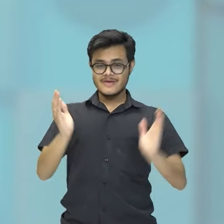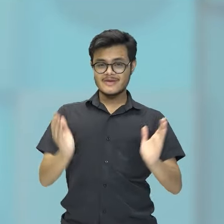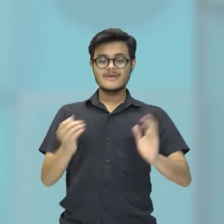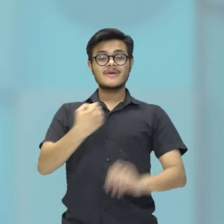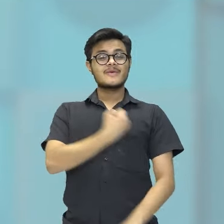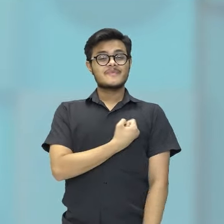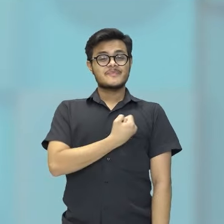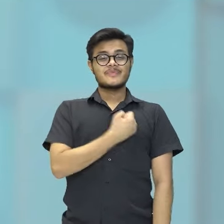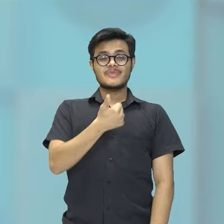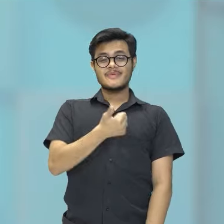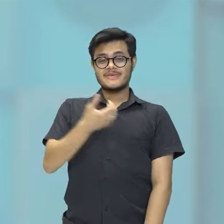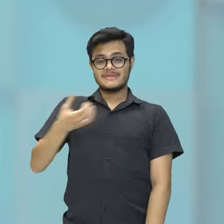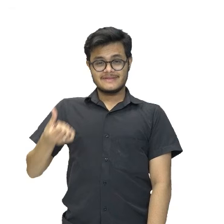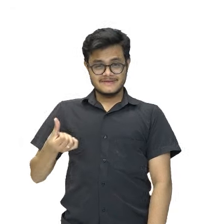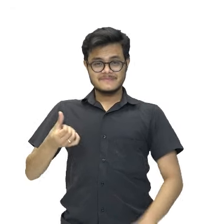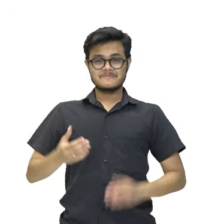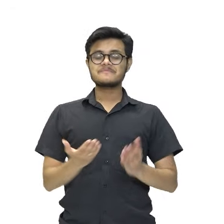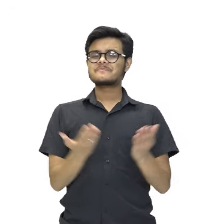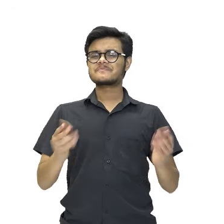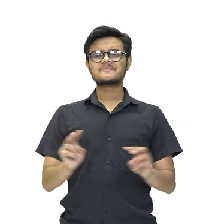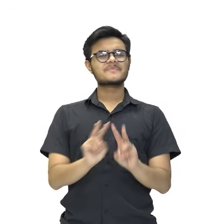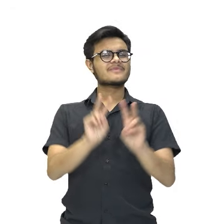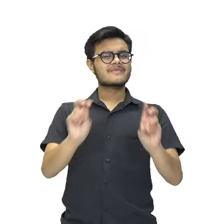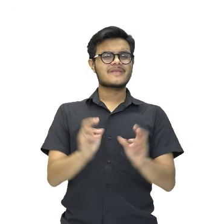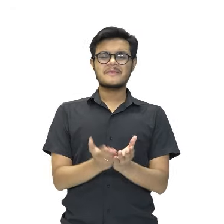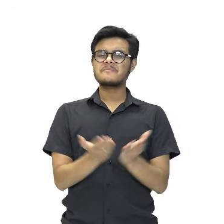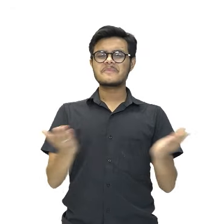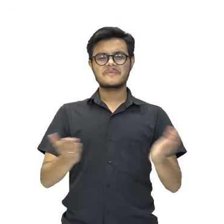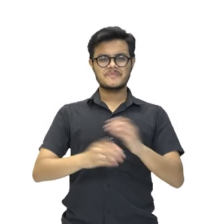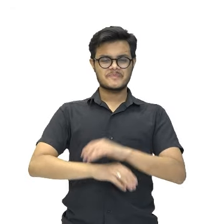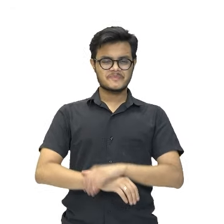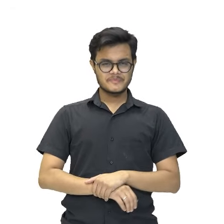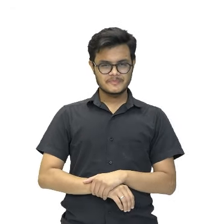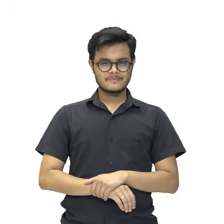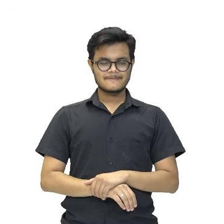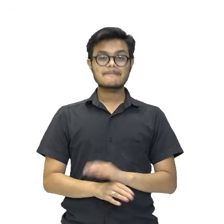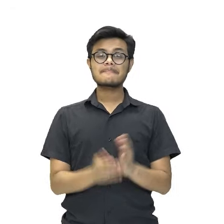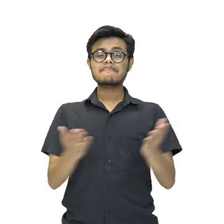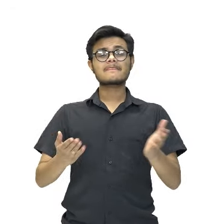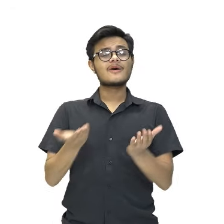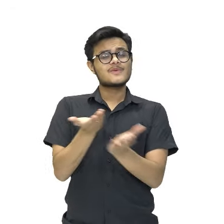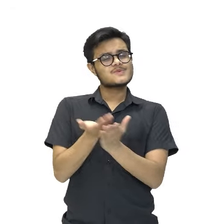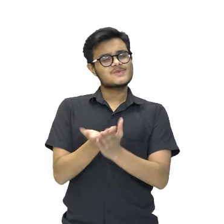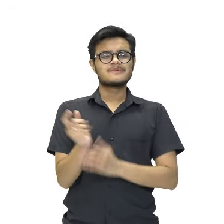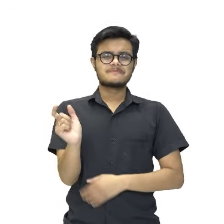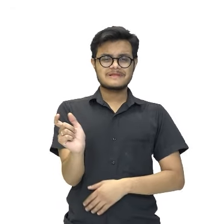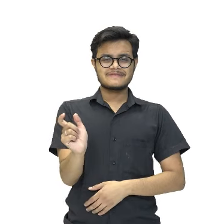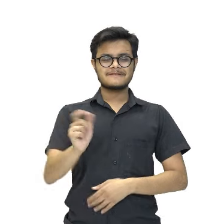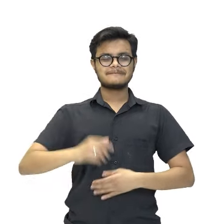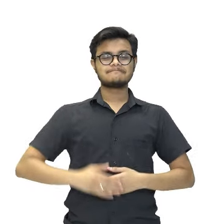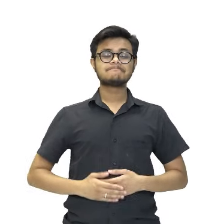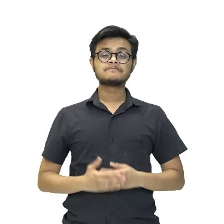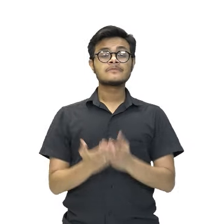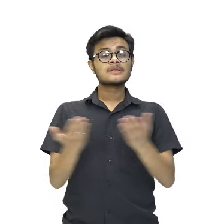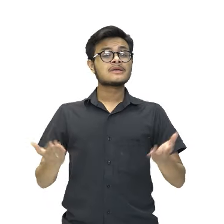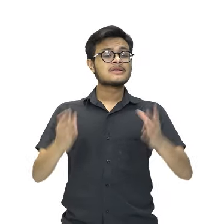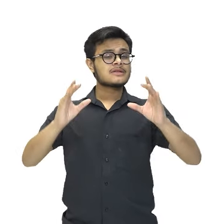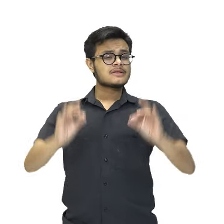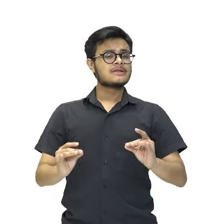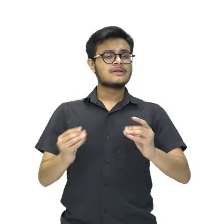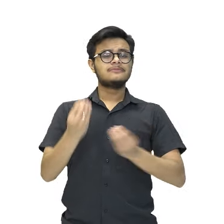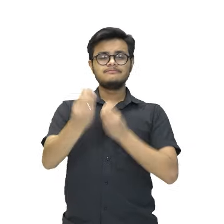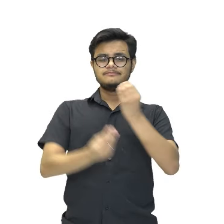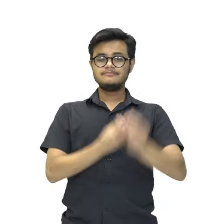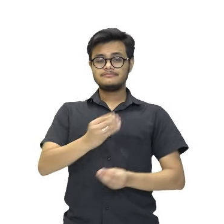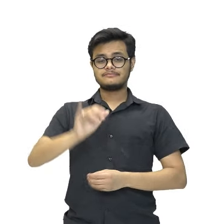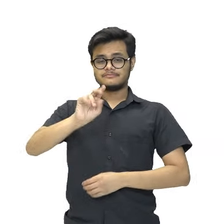número 16 que tem o seguinte objeto de conhecimento morfossintaxe e como detalhamento deste